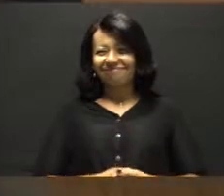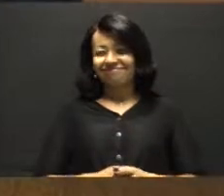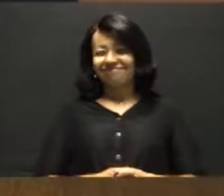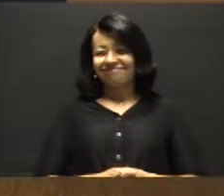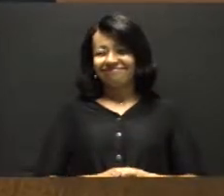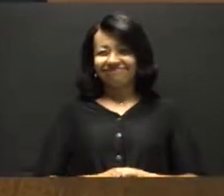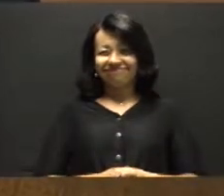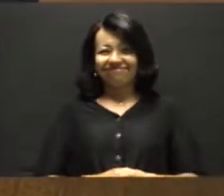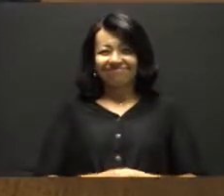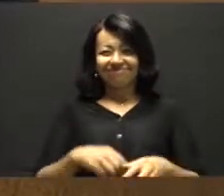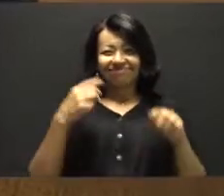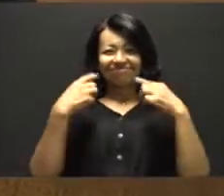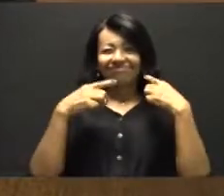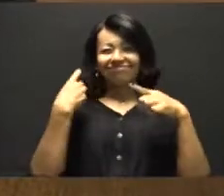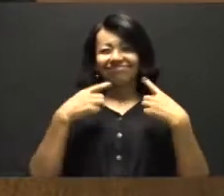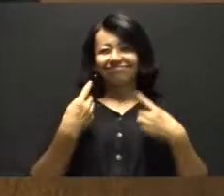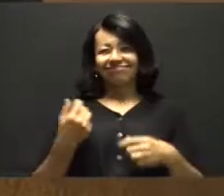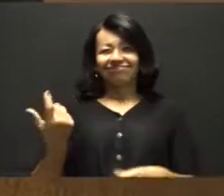gonçalves